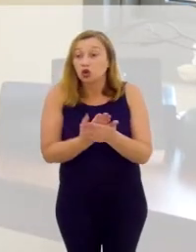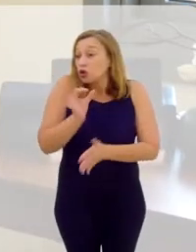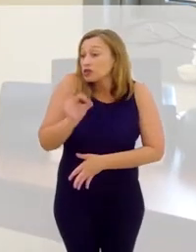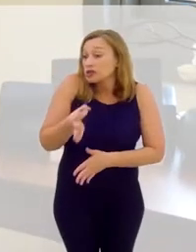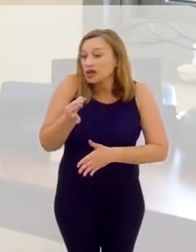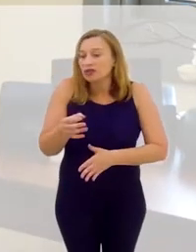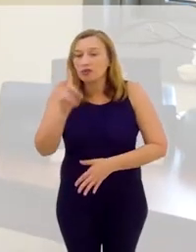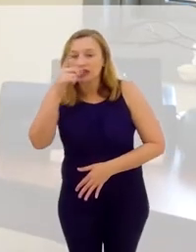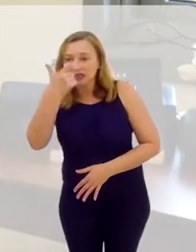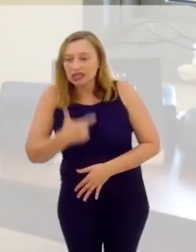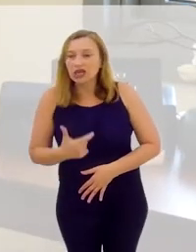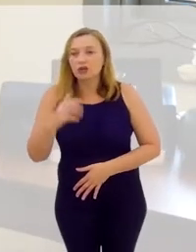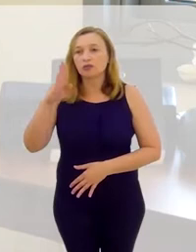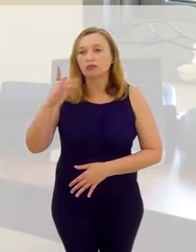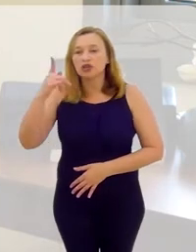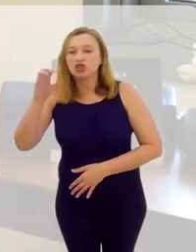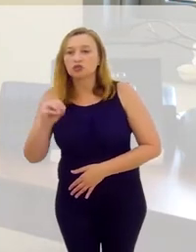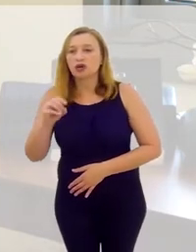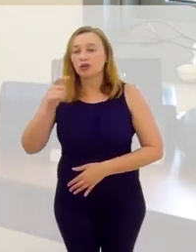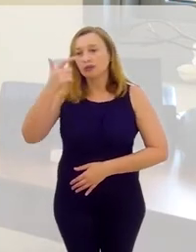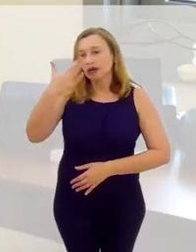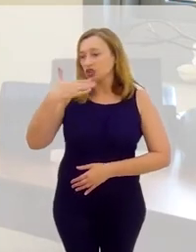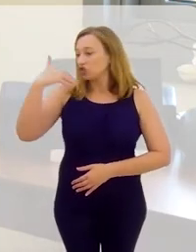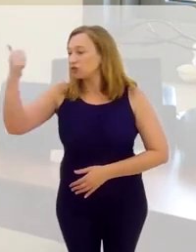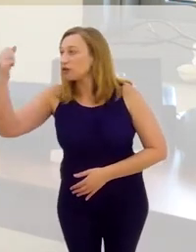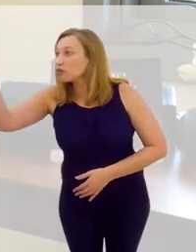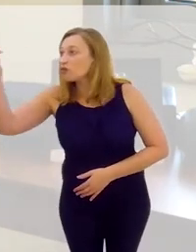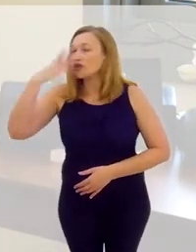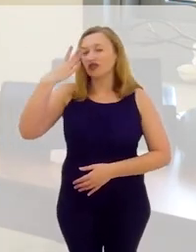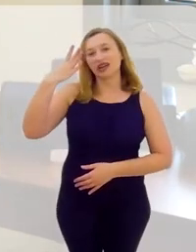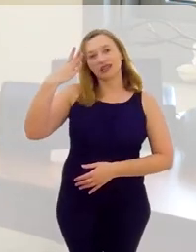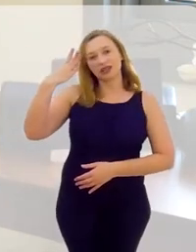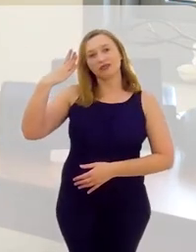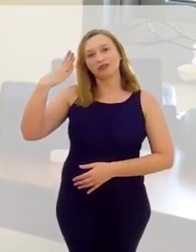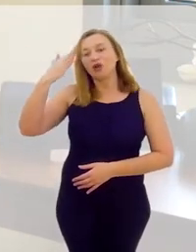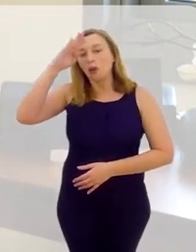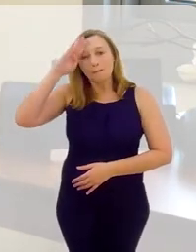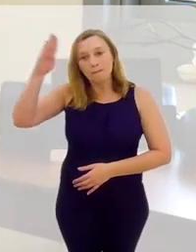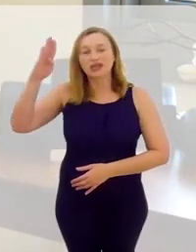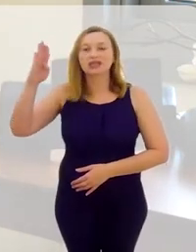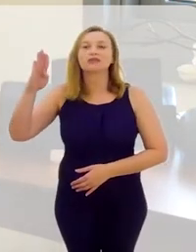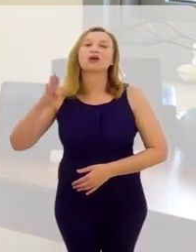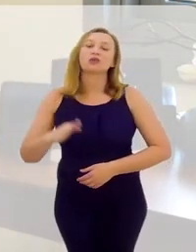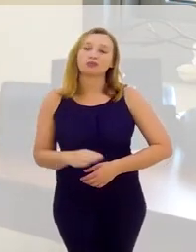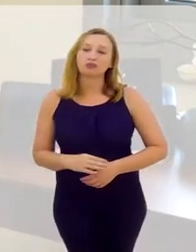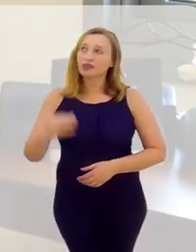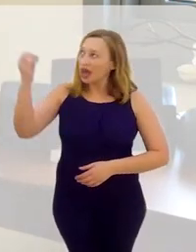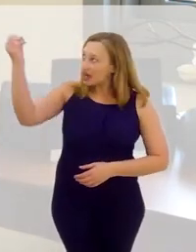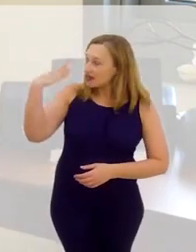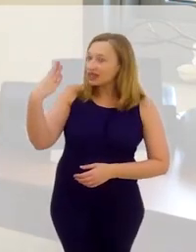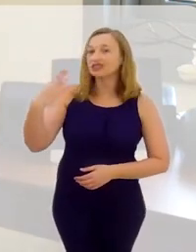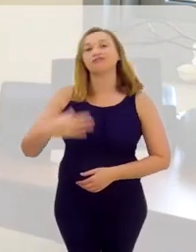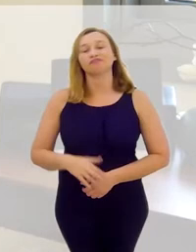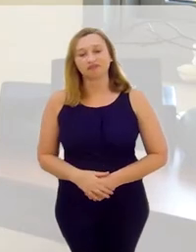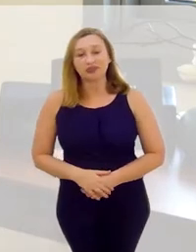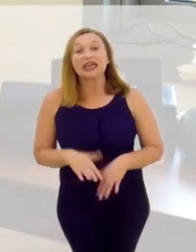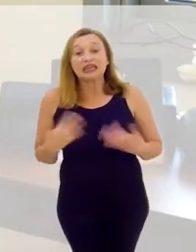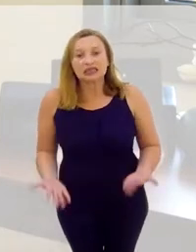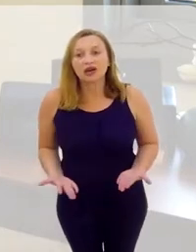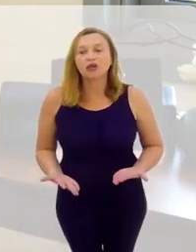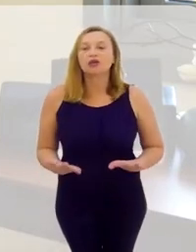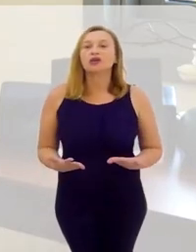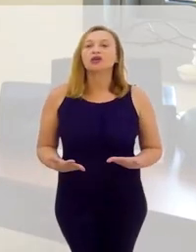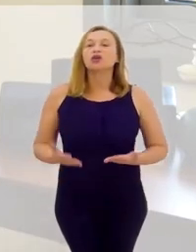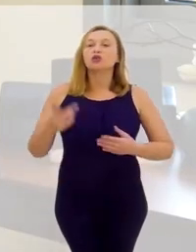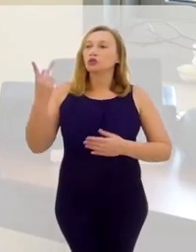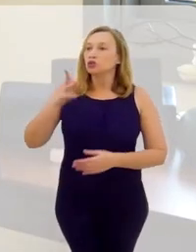ter um estudo específico para ser um bispo. Ele é chamado por revelação. Esse é o princípio que rege a igreja, a revelação.